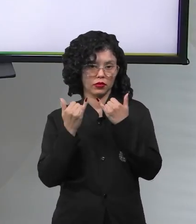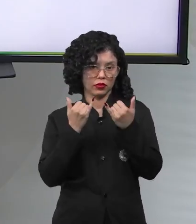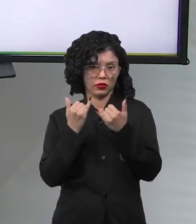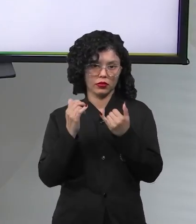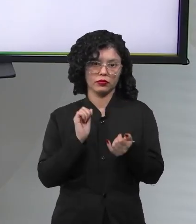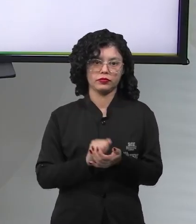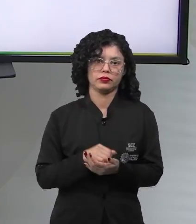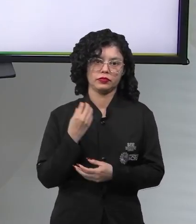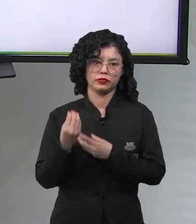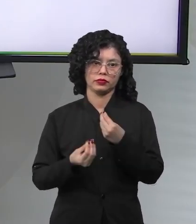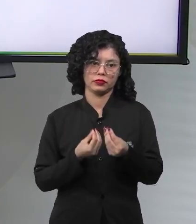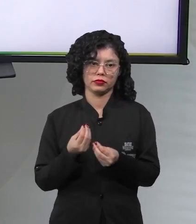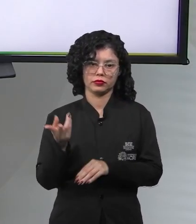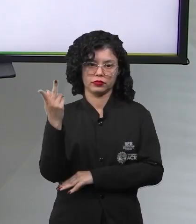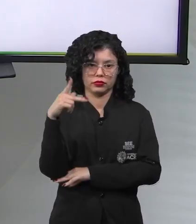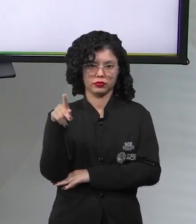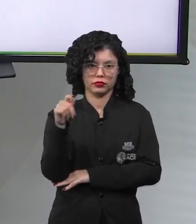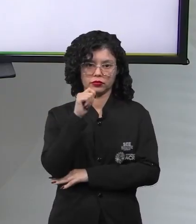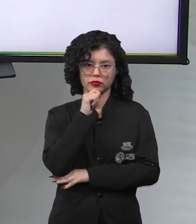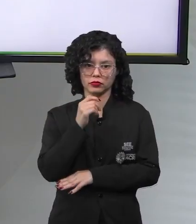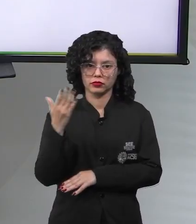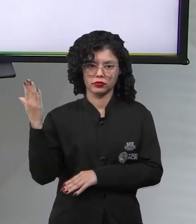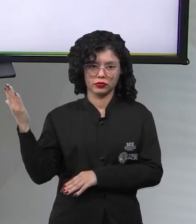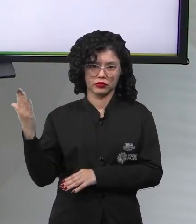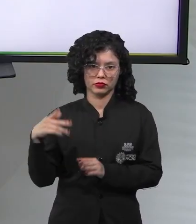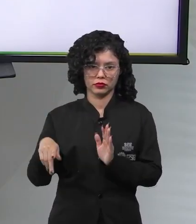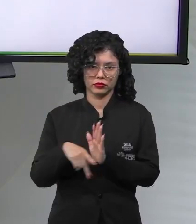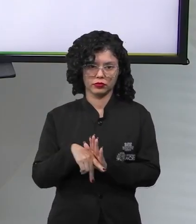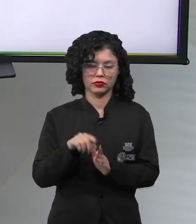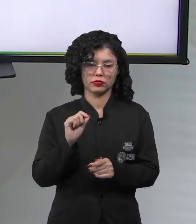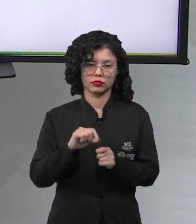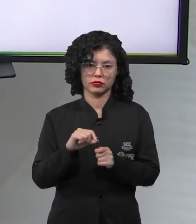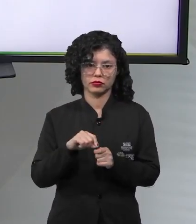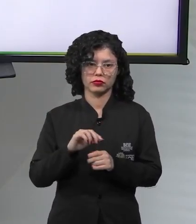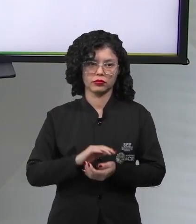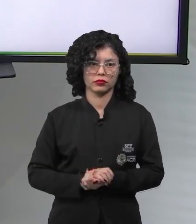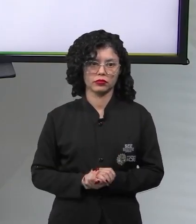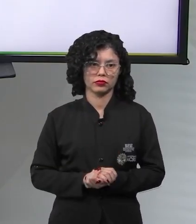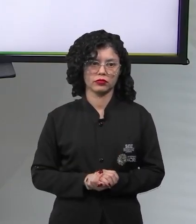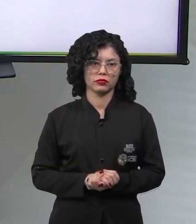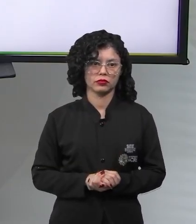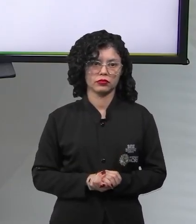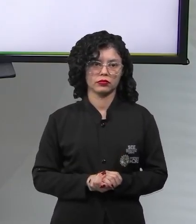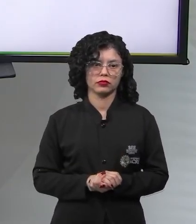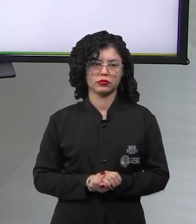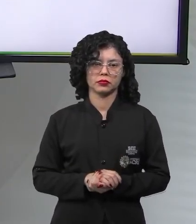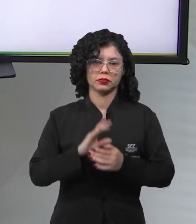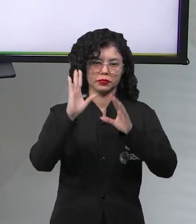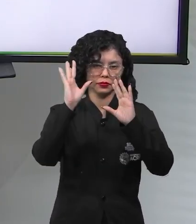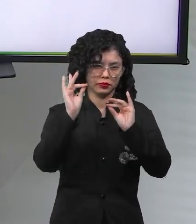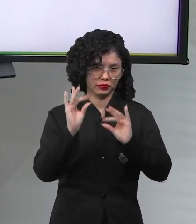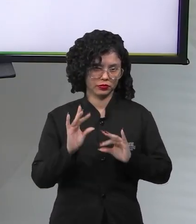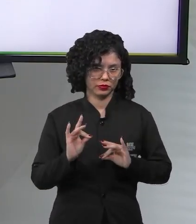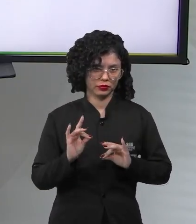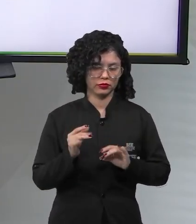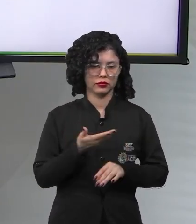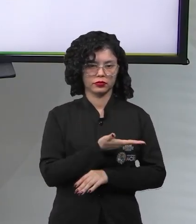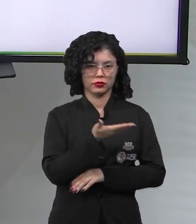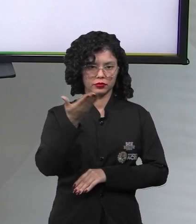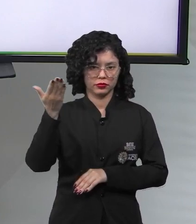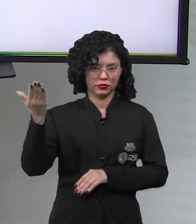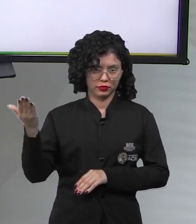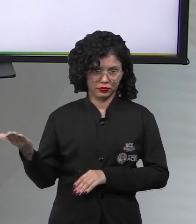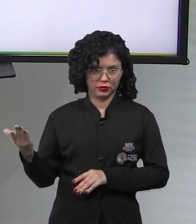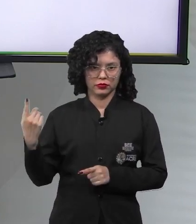informações conforme os períodos aqui estabelecidos. E eu trouxe aqui um macetezinho para vocês,